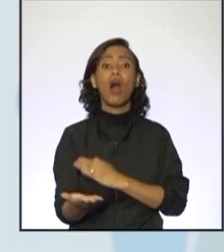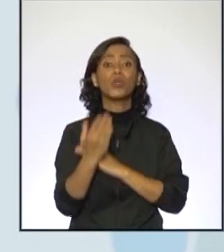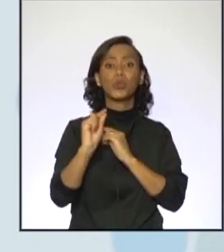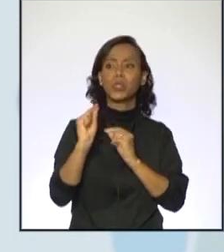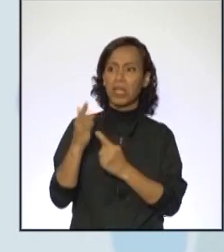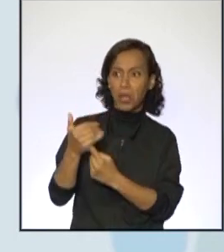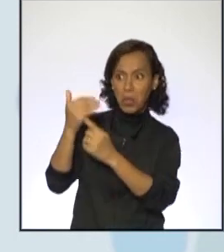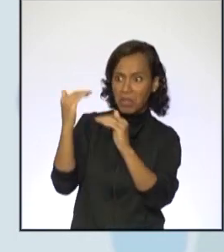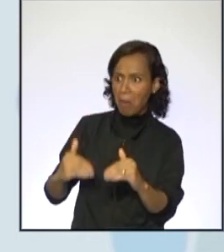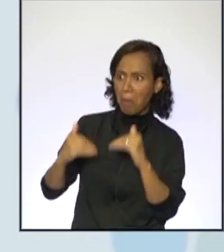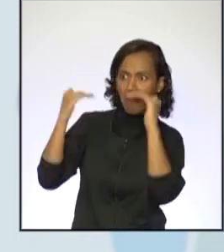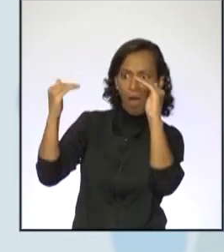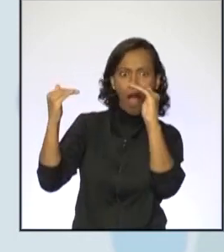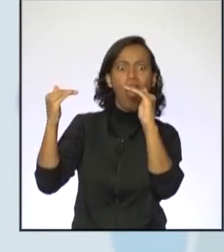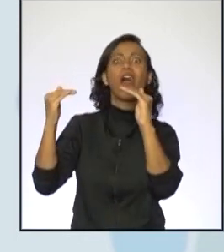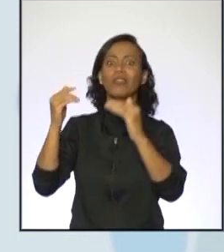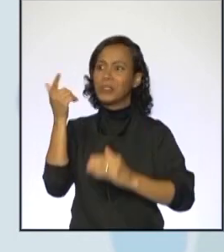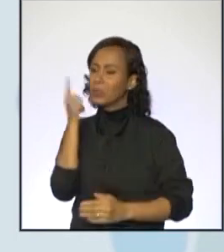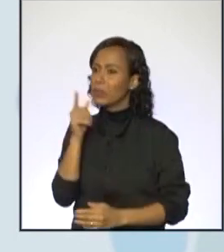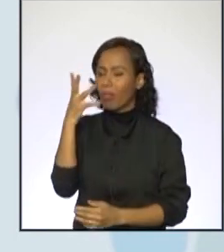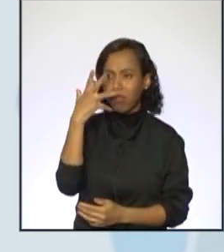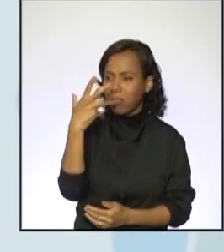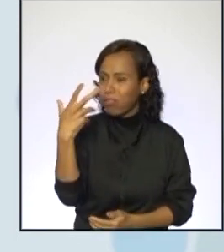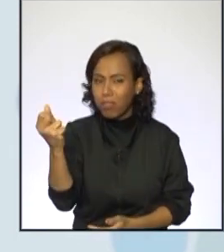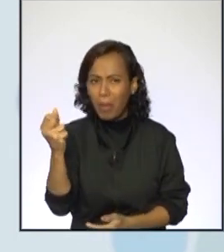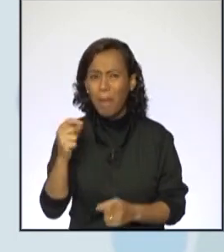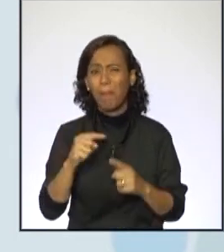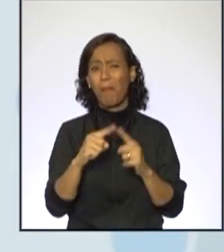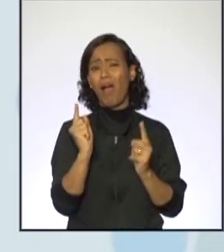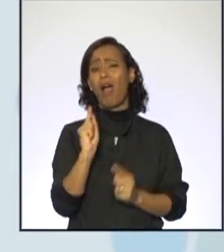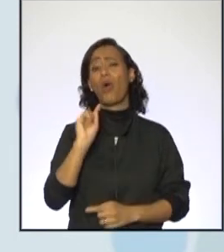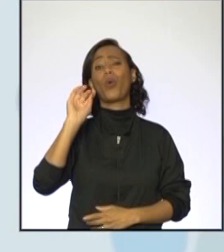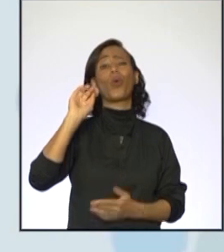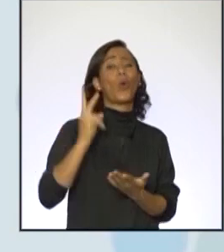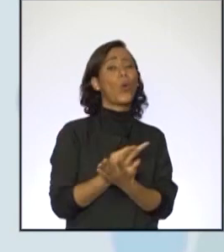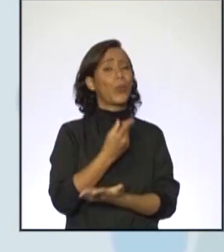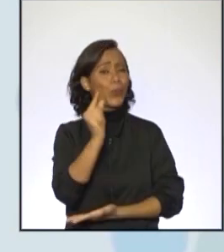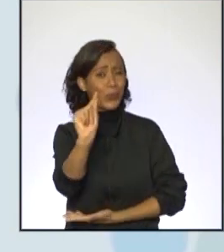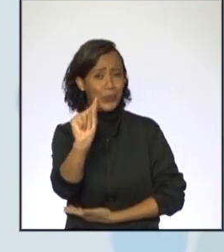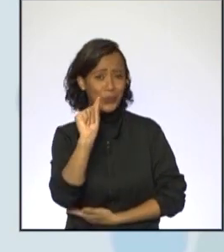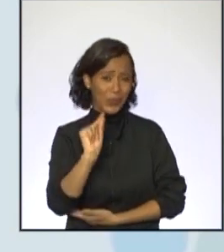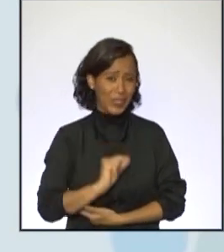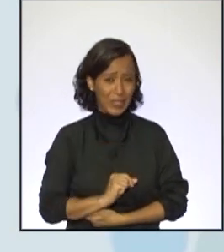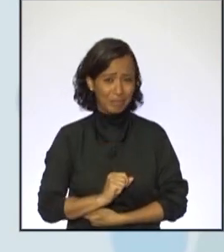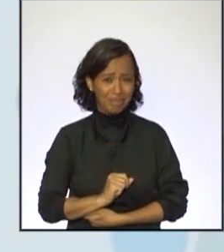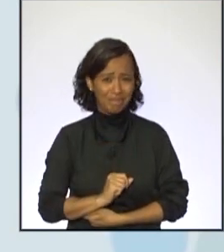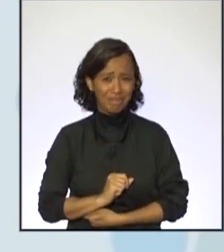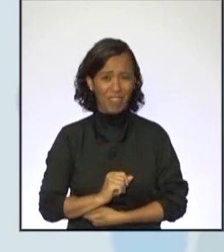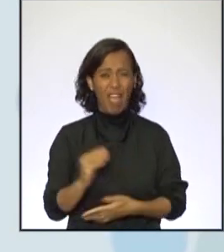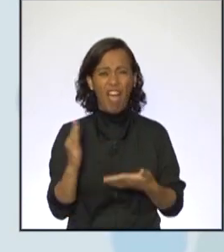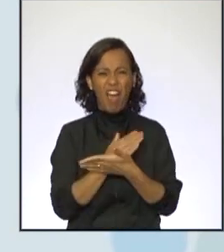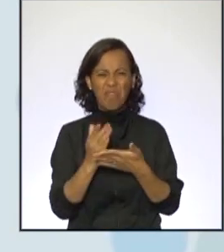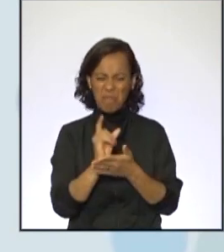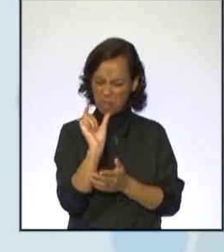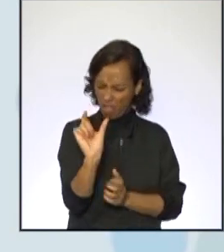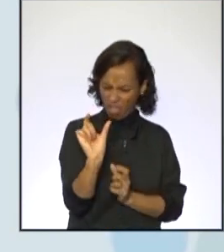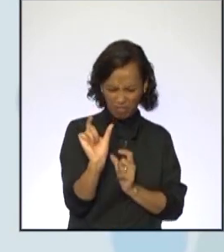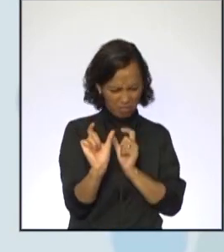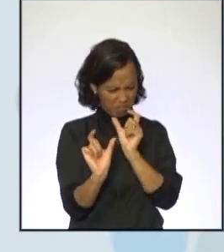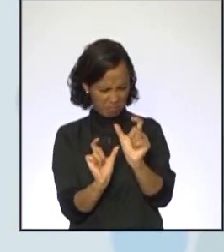a comprarem o produto oferecido. E o que aconteceu ali? Nós utilizamos algumas palavras